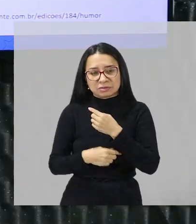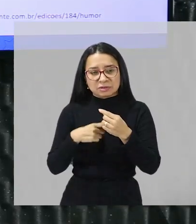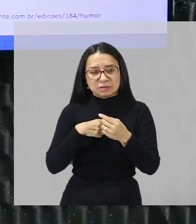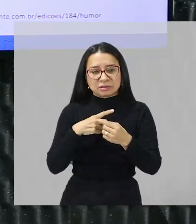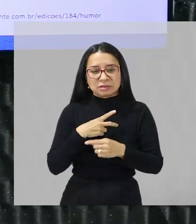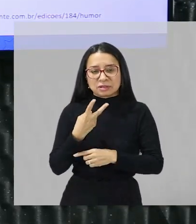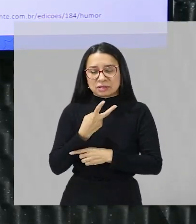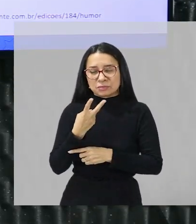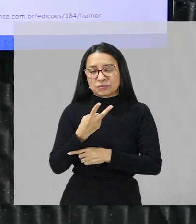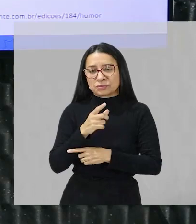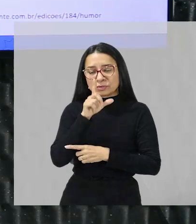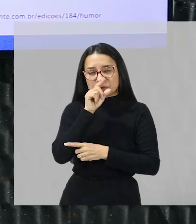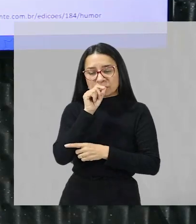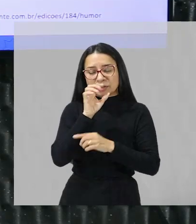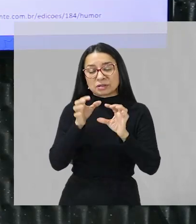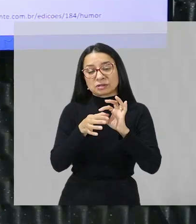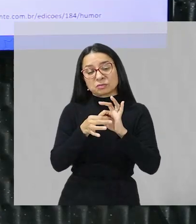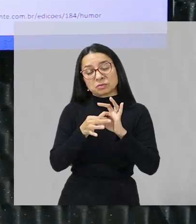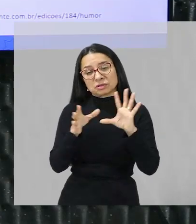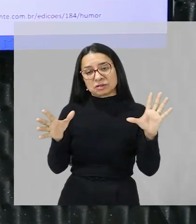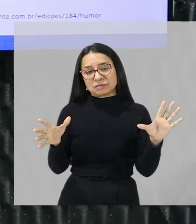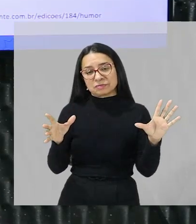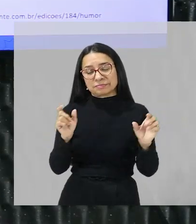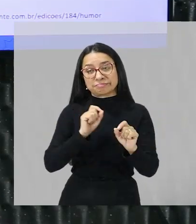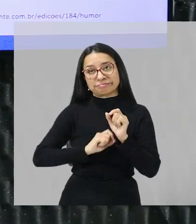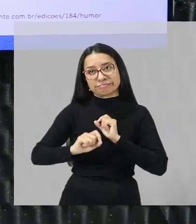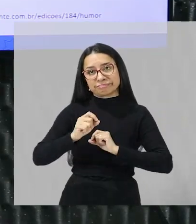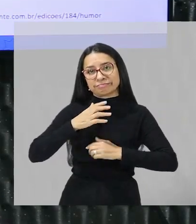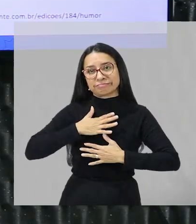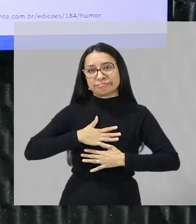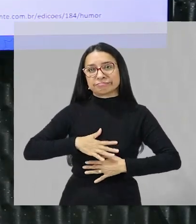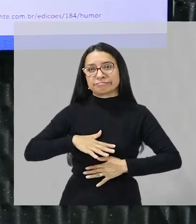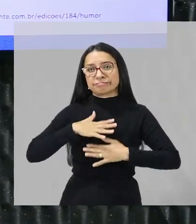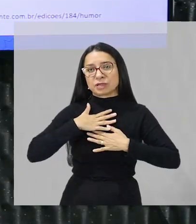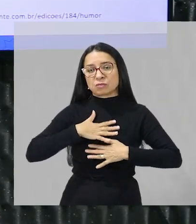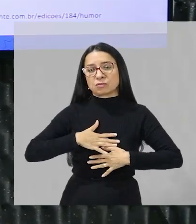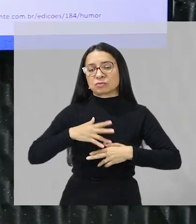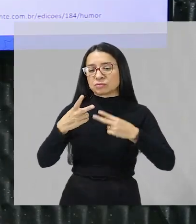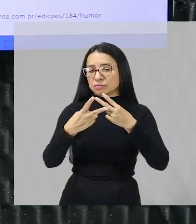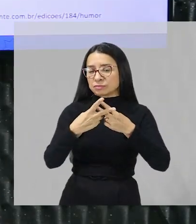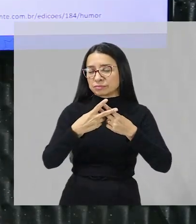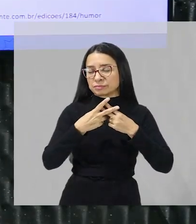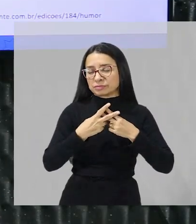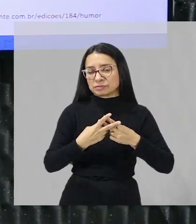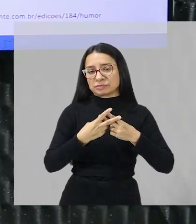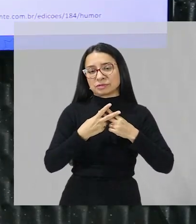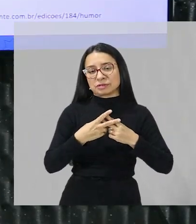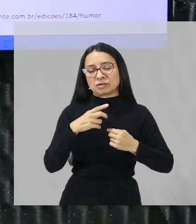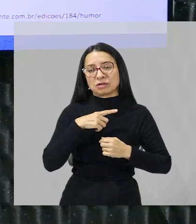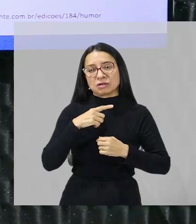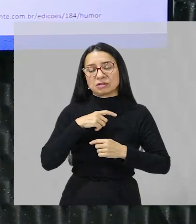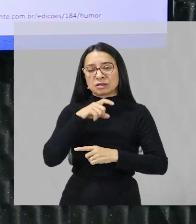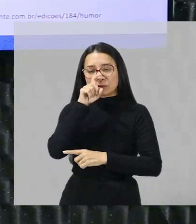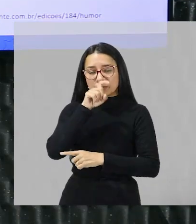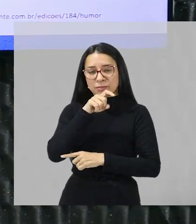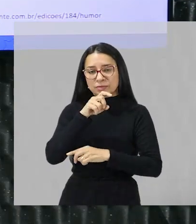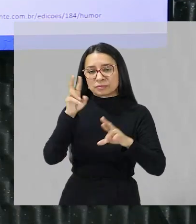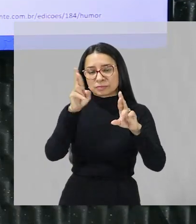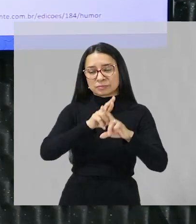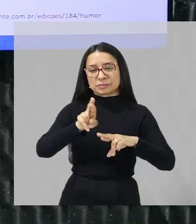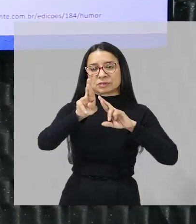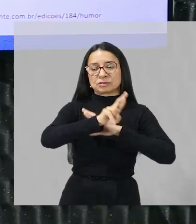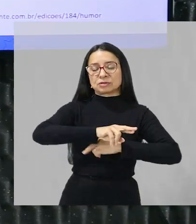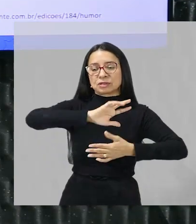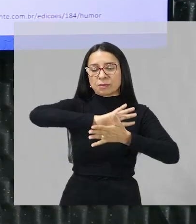ali, fala assim, é o consolo do prisioneiro. Né? Então você tem aqui o papagaio falando vários nomes relativos a